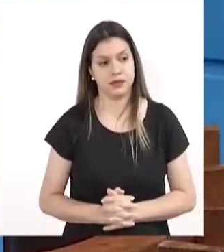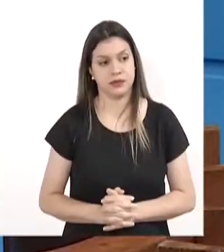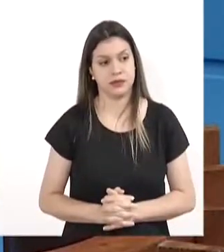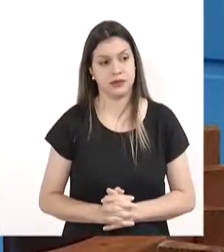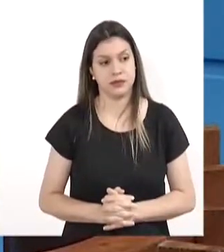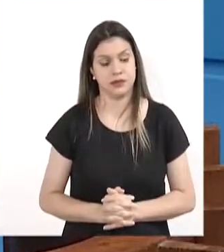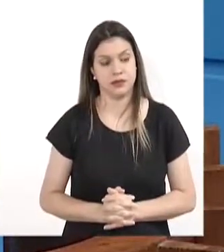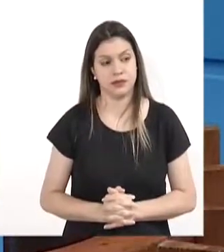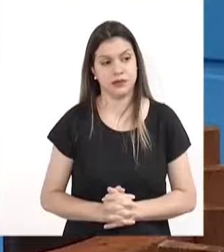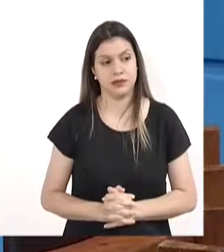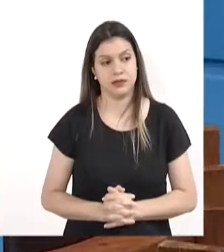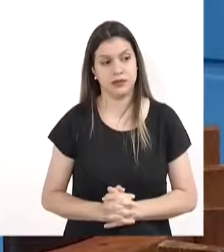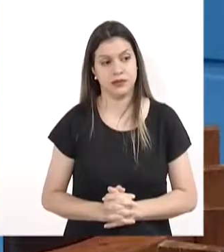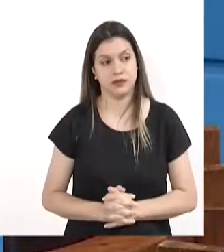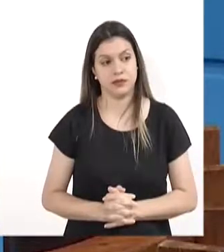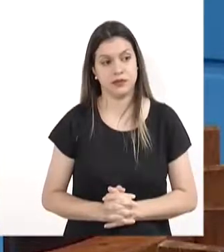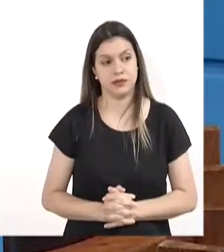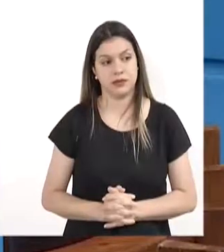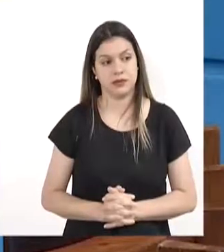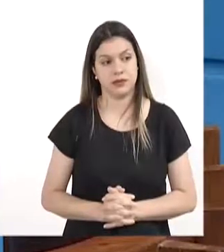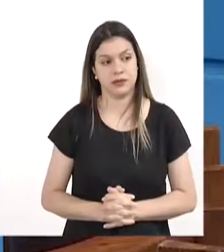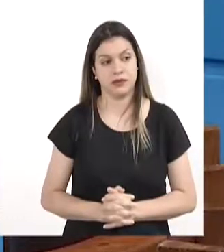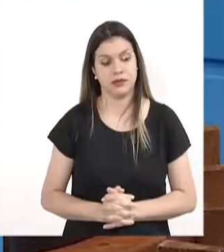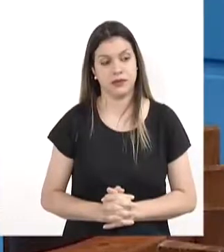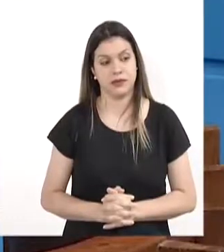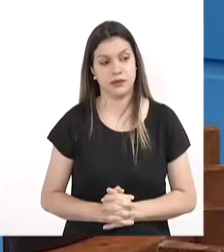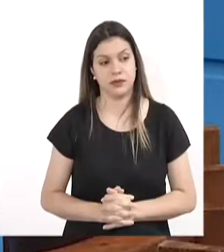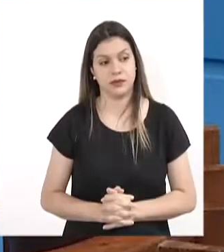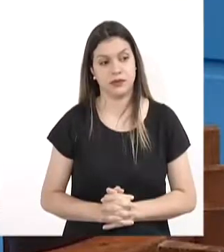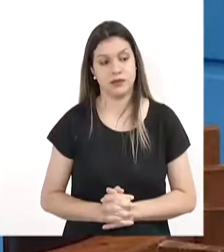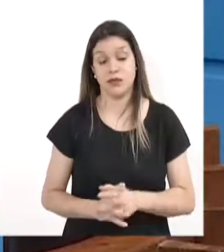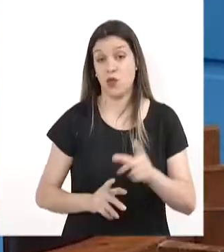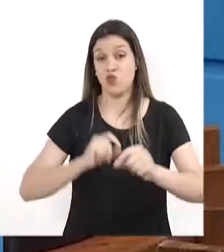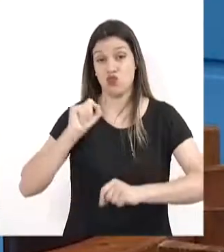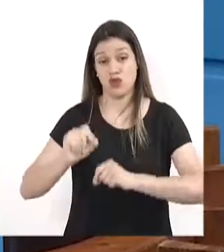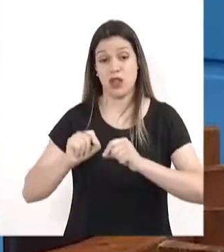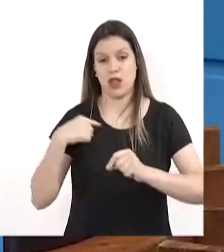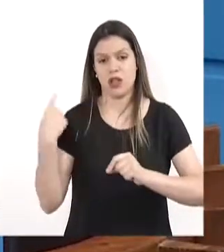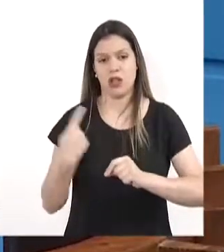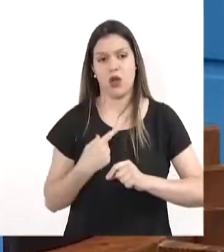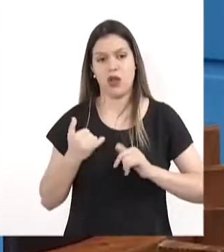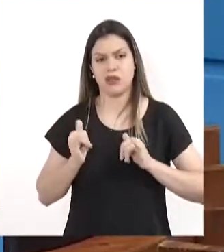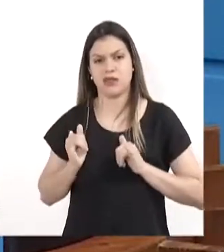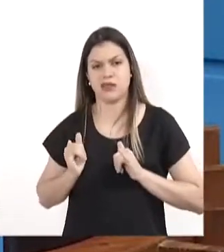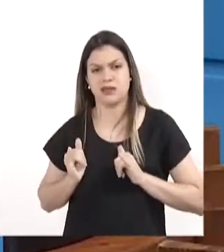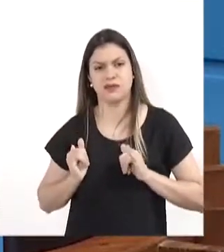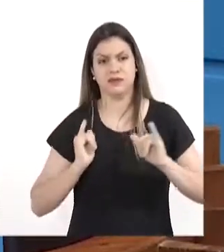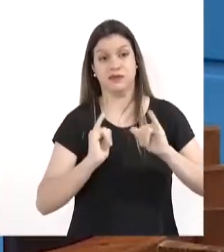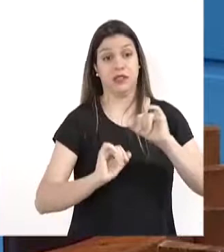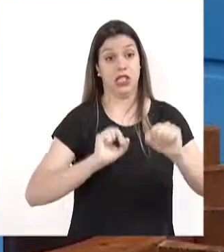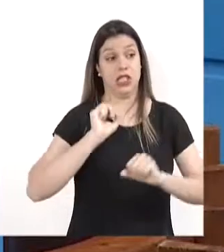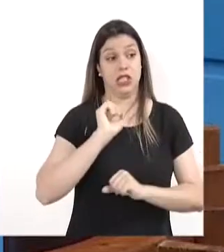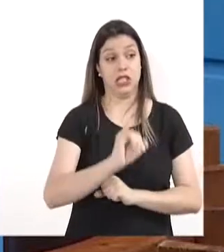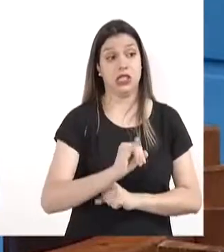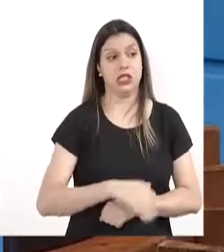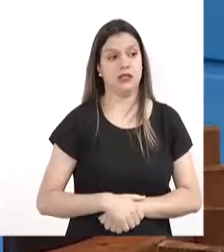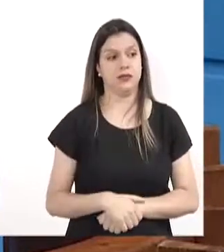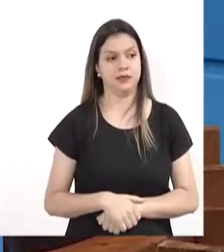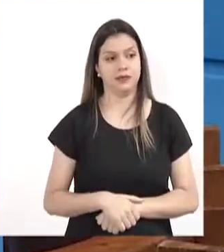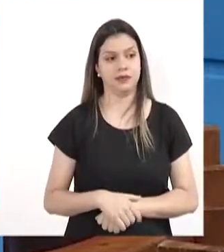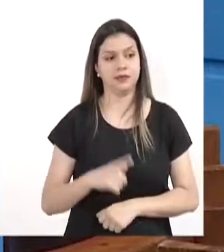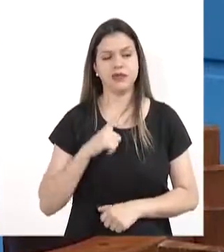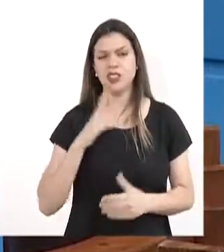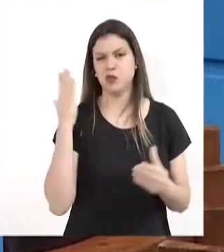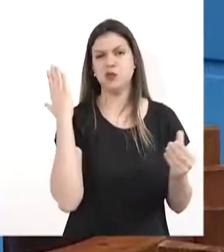na população? Chega! Vamos dar uma mensagem. Se eles entrarem com ação e